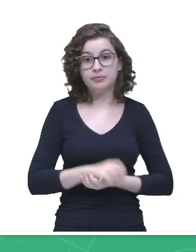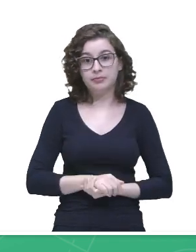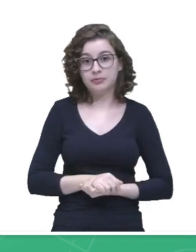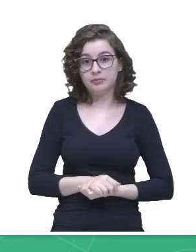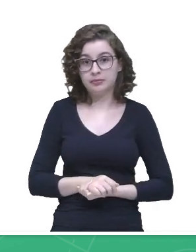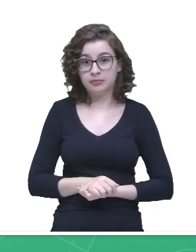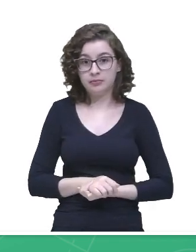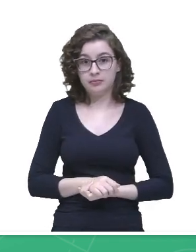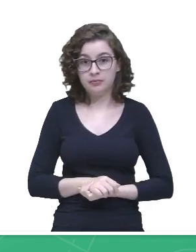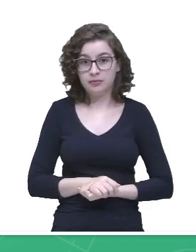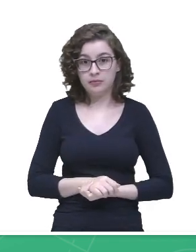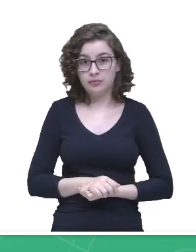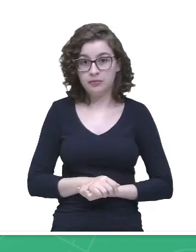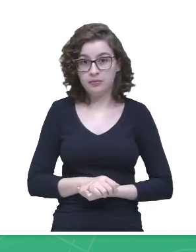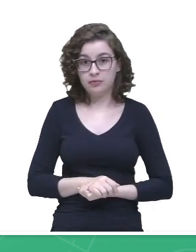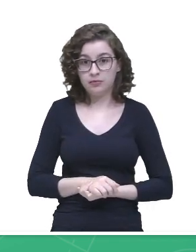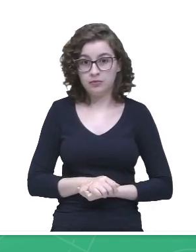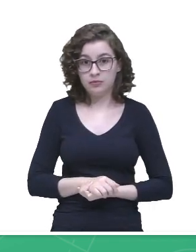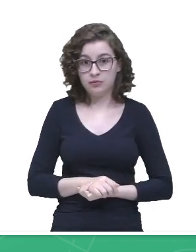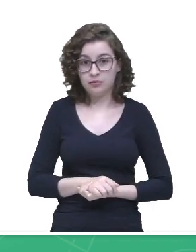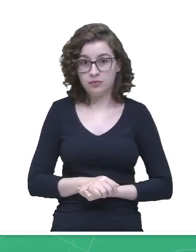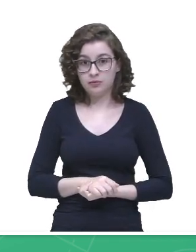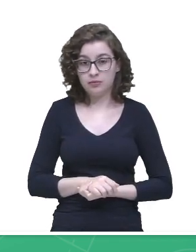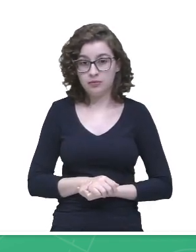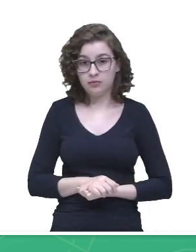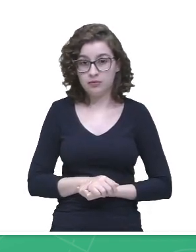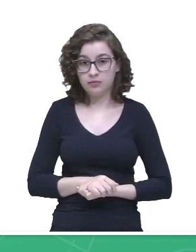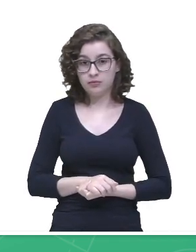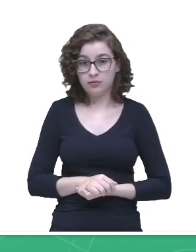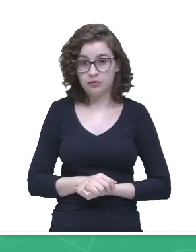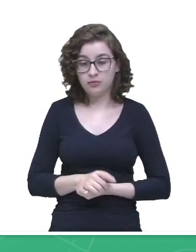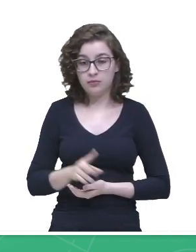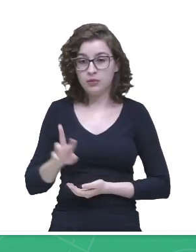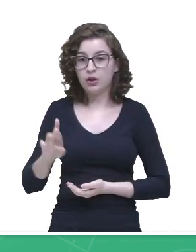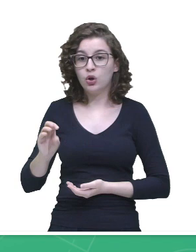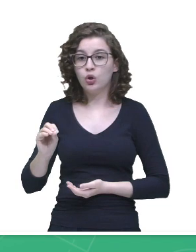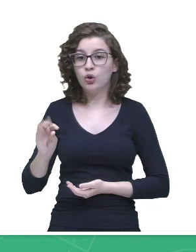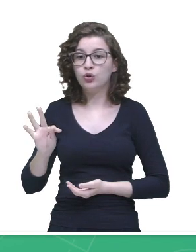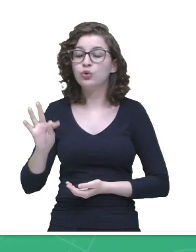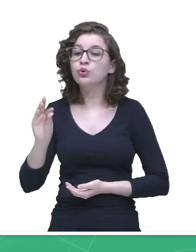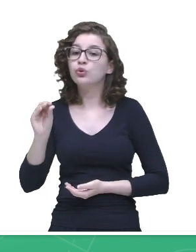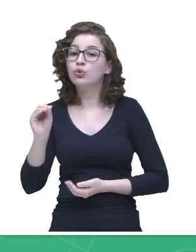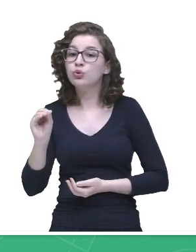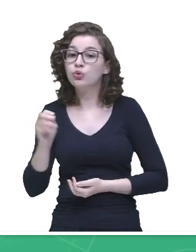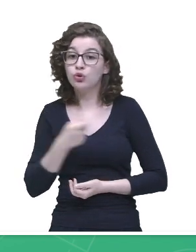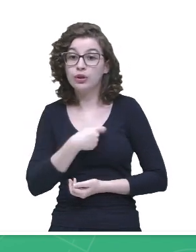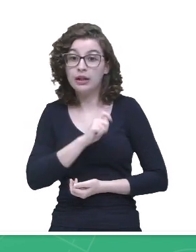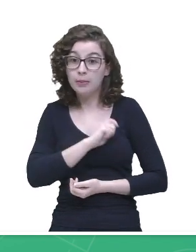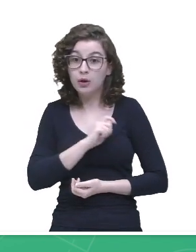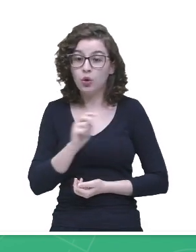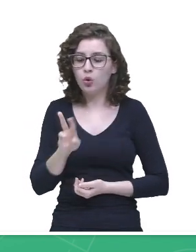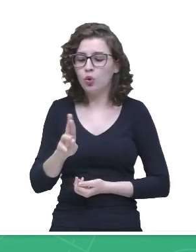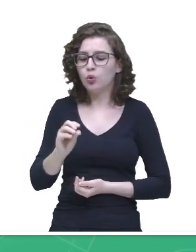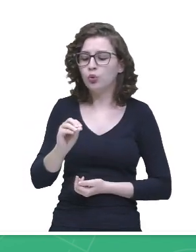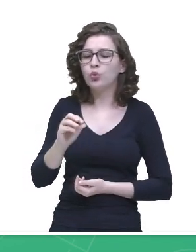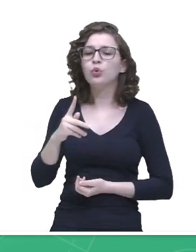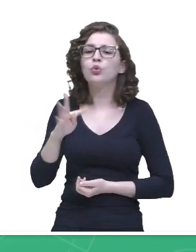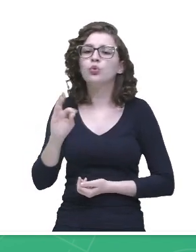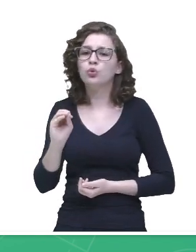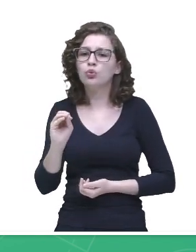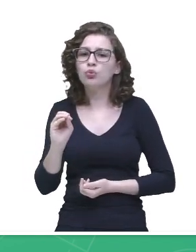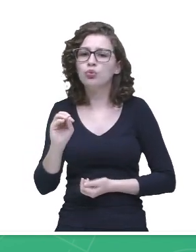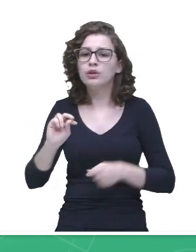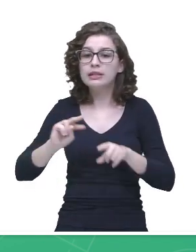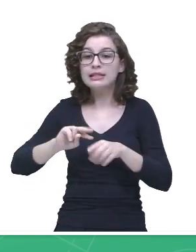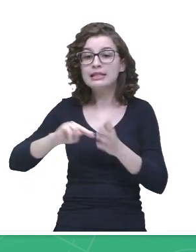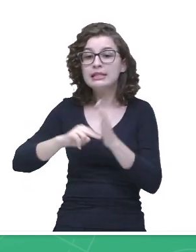Mas estava junto do verbo romper, que estava ali, roto, tinha um verbo auxiliar, lembram? H-A.